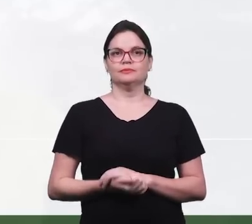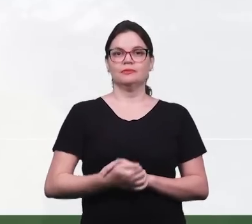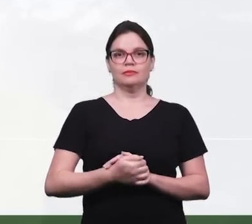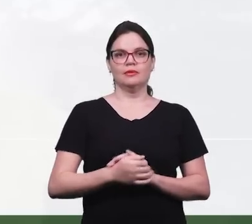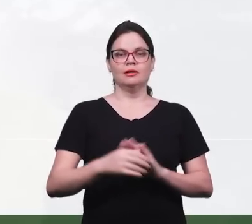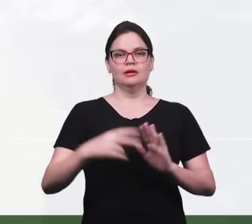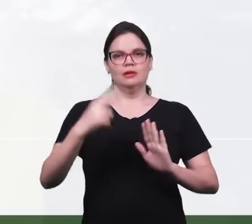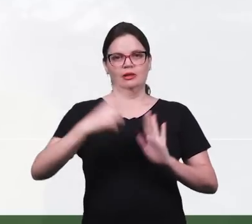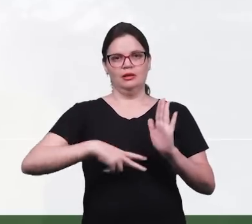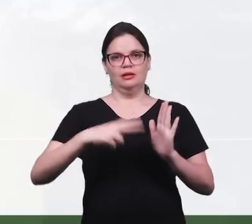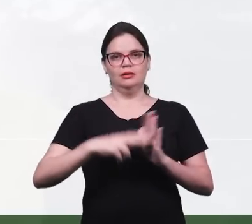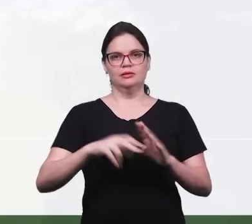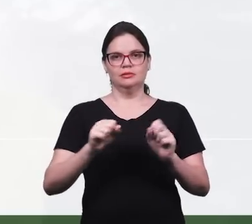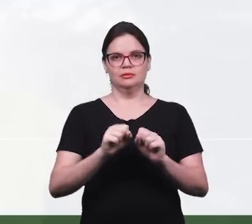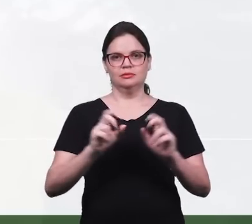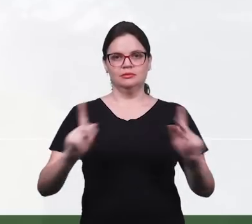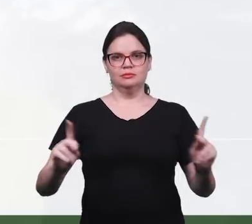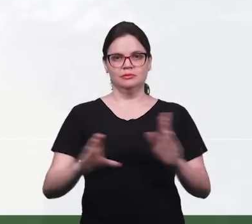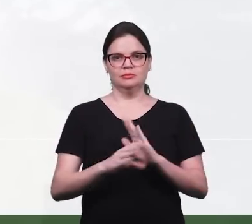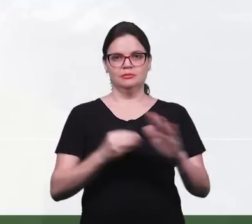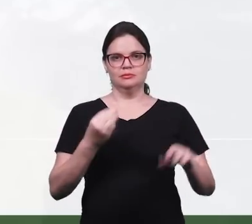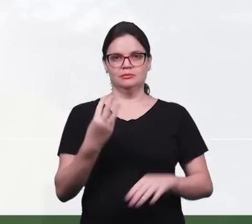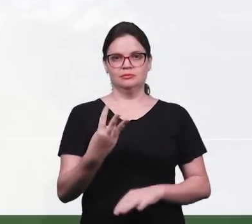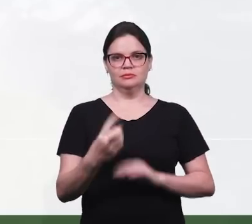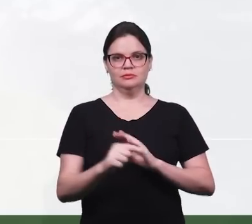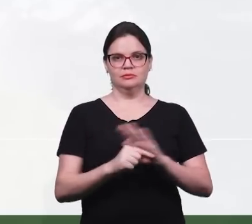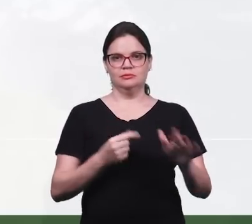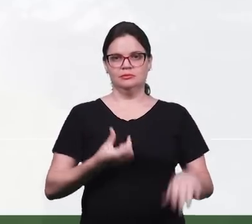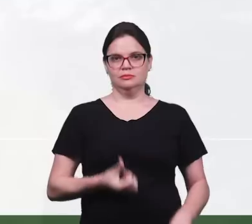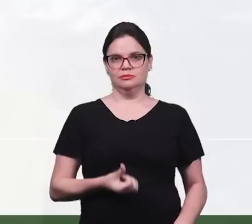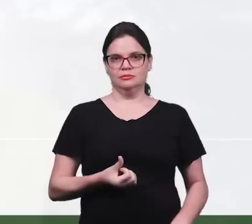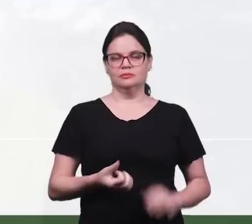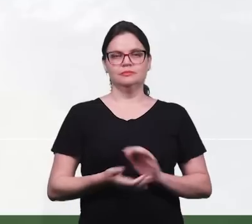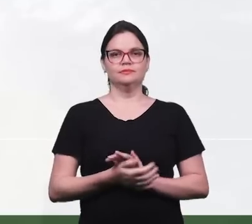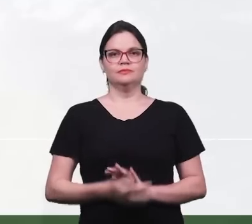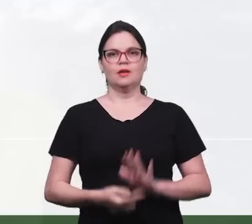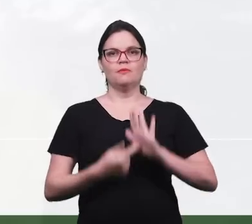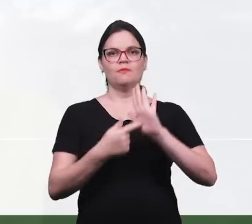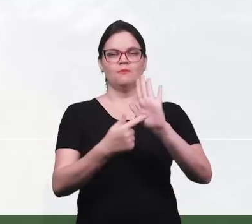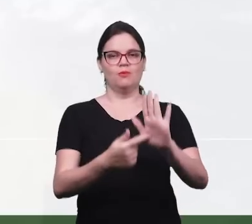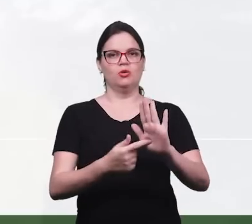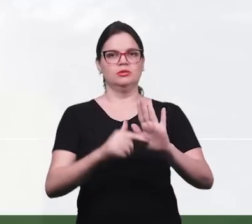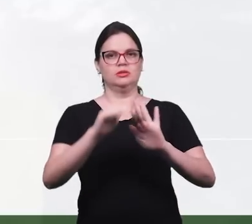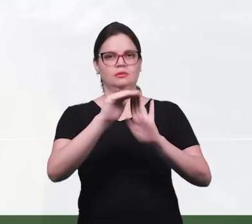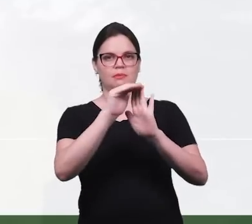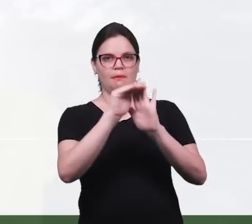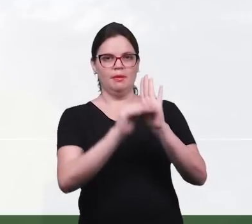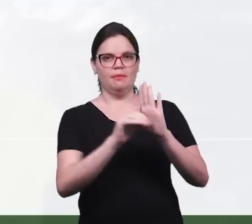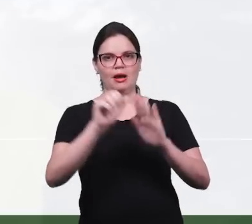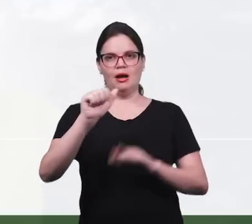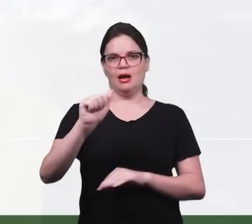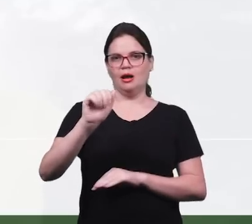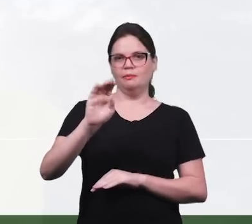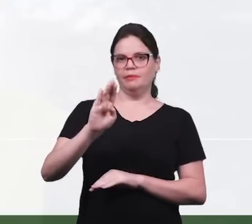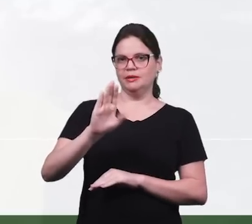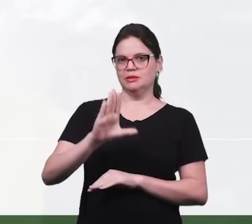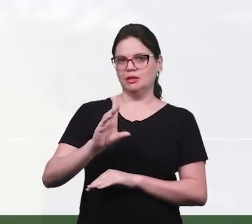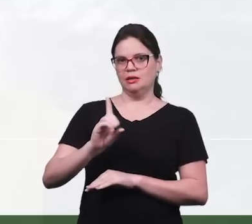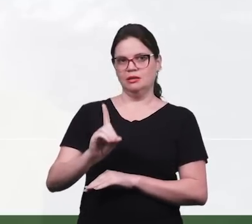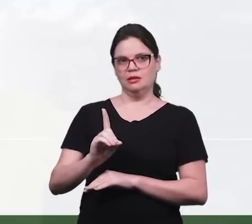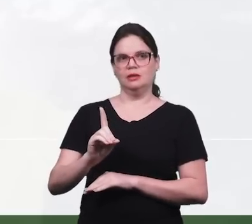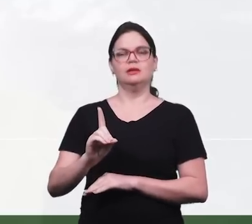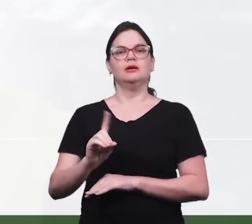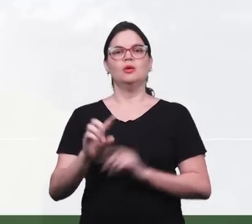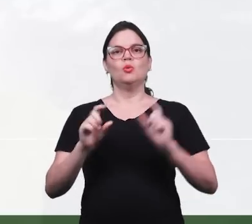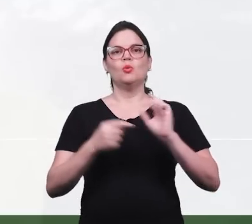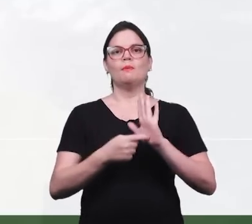lendo Apocalipse, capítulo 3, verso 6, identifique o sentido profético daquilo que o Espírito Santo